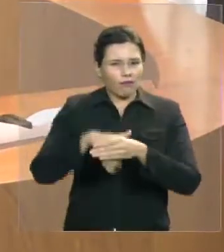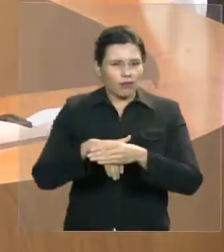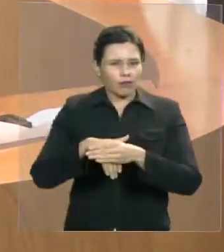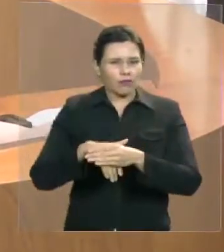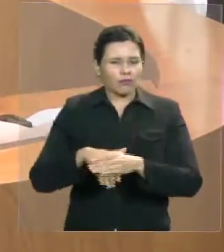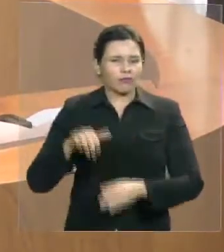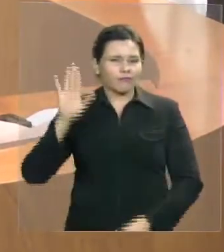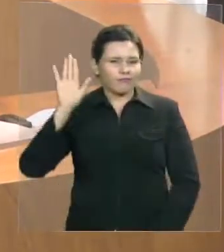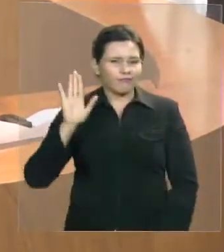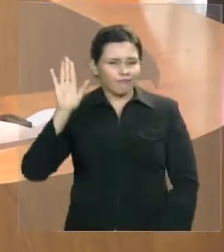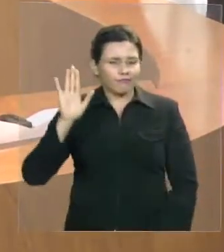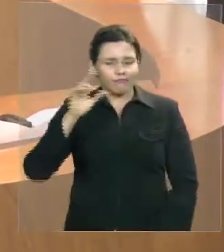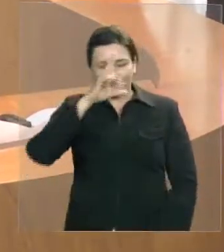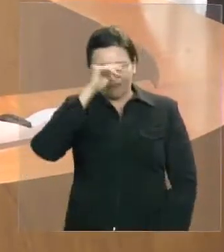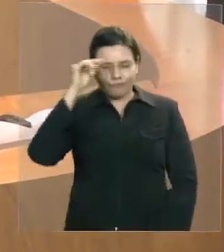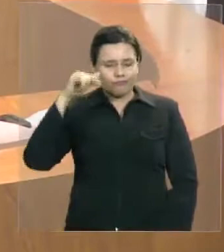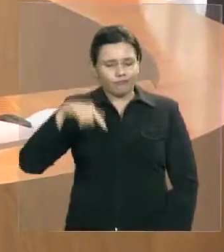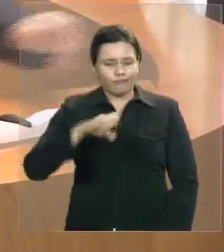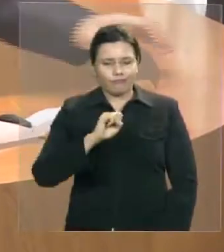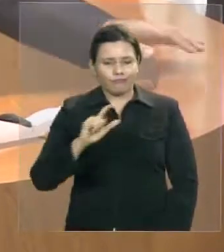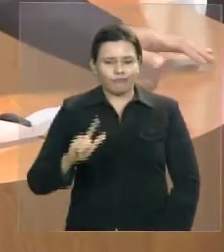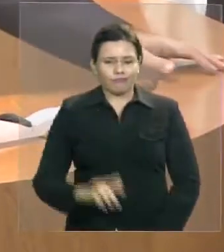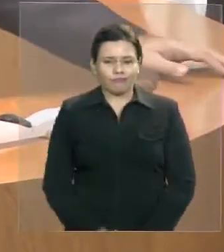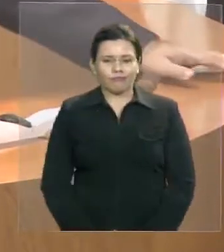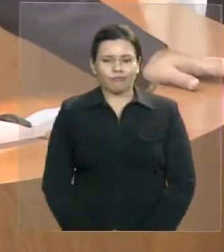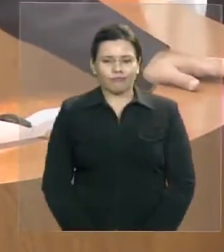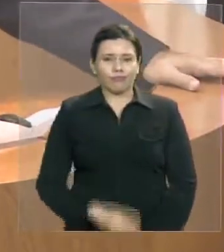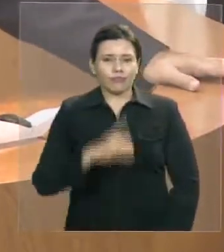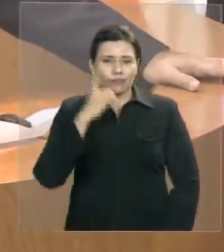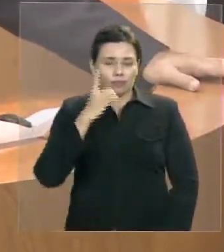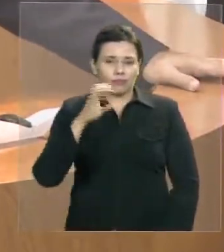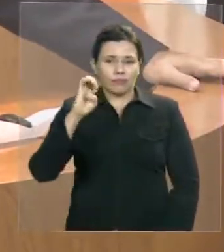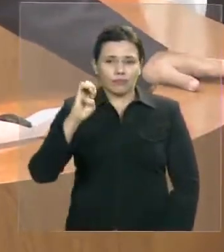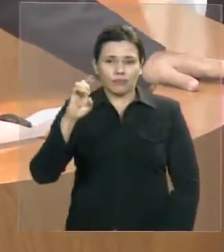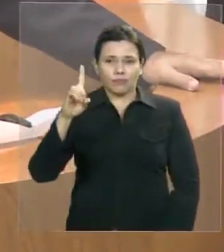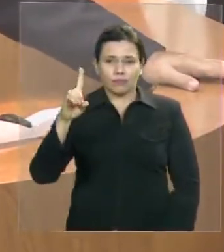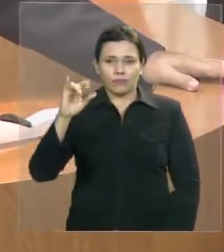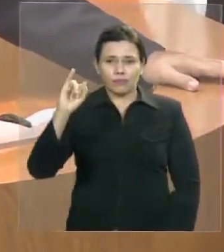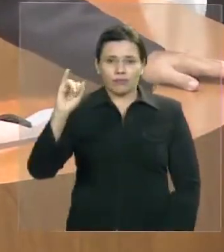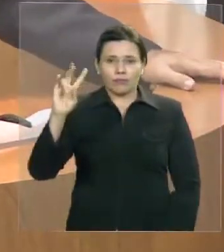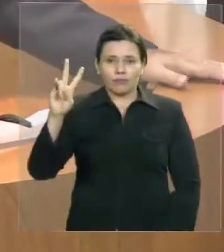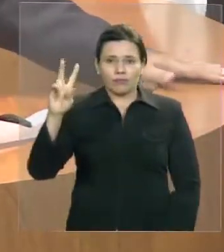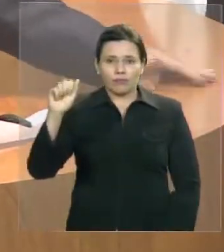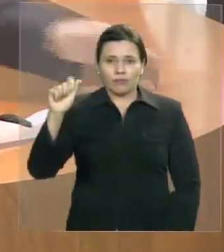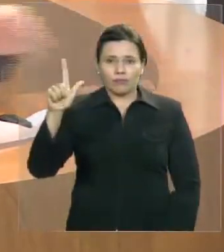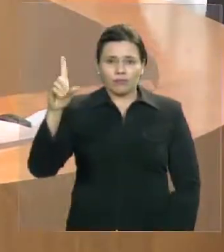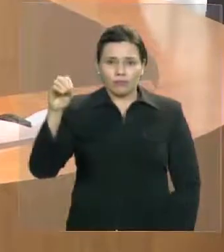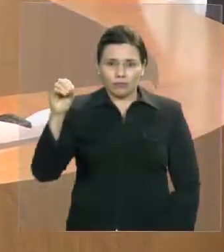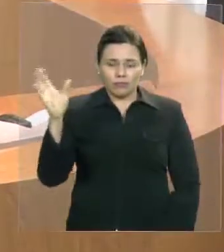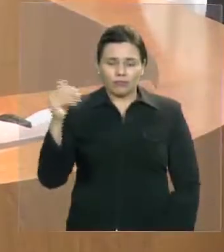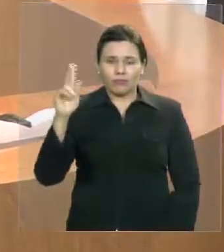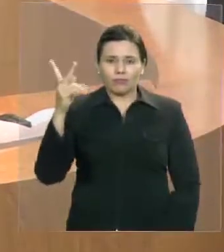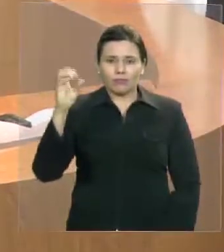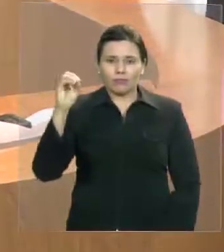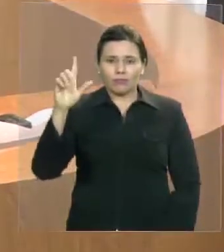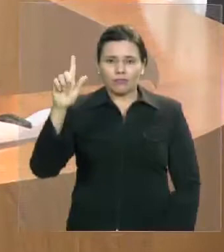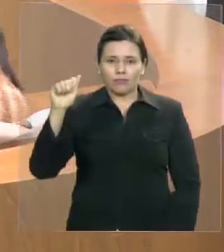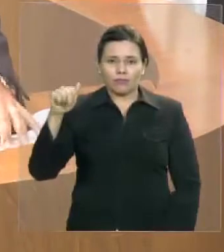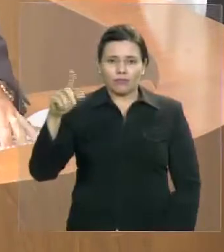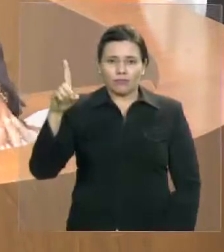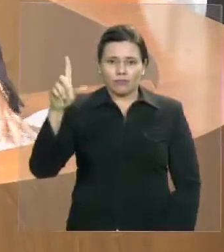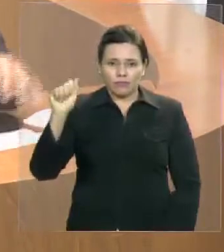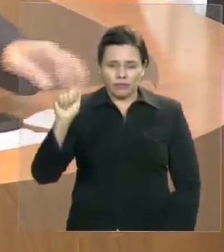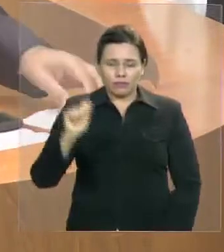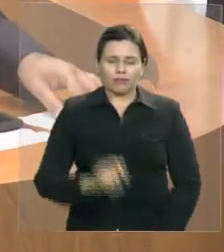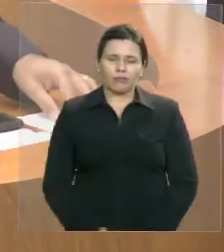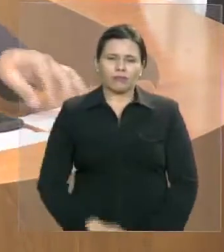Primeiramente, deputado Edvaldo Holanda não se encontra aqui, mas eu queria parabenizar o prefeito de